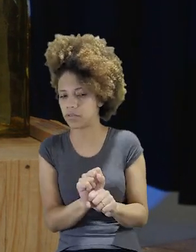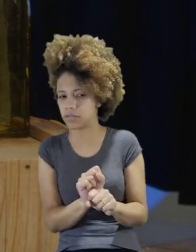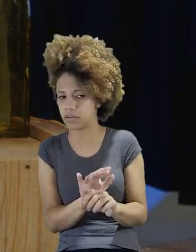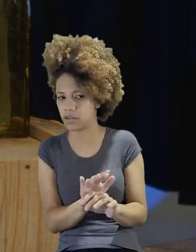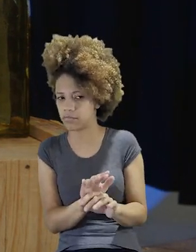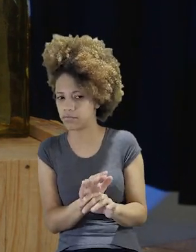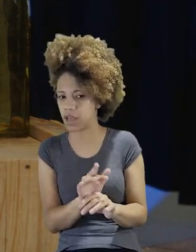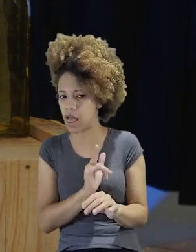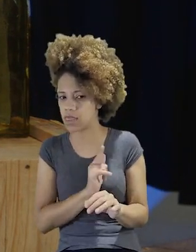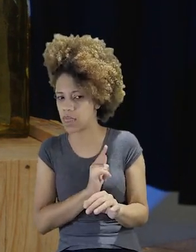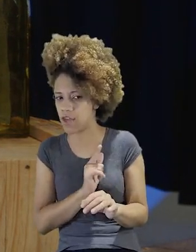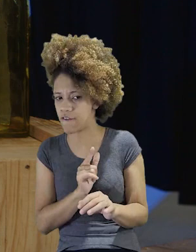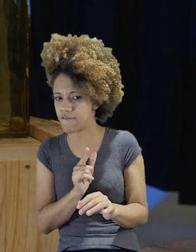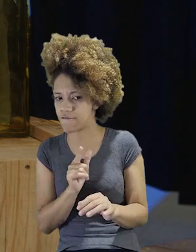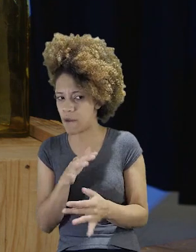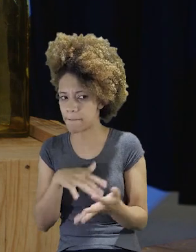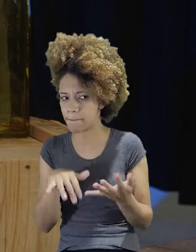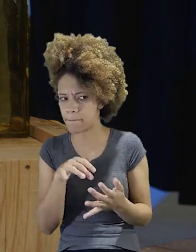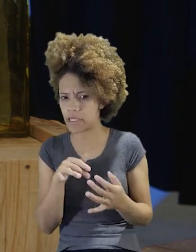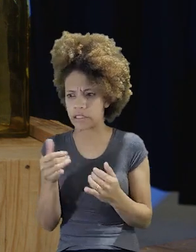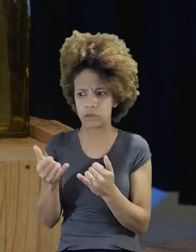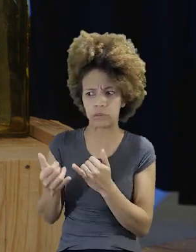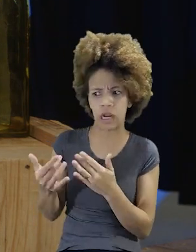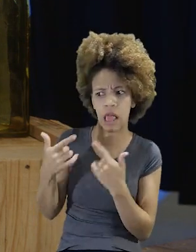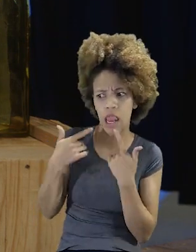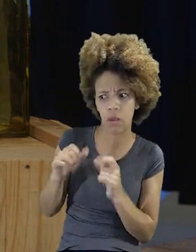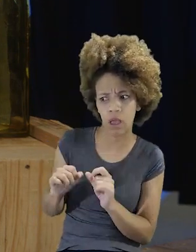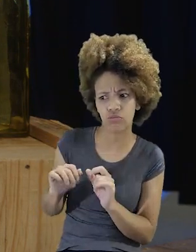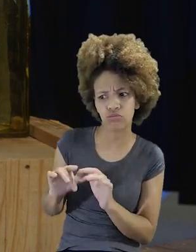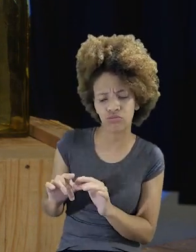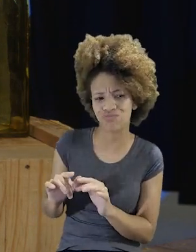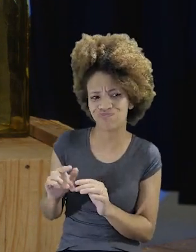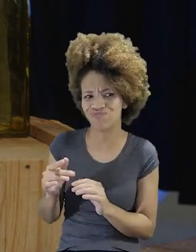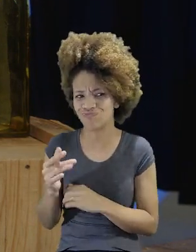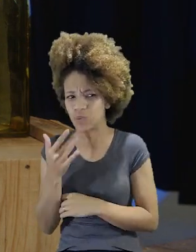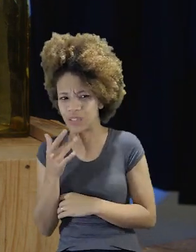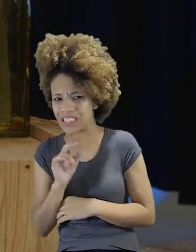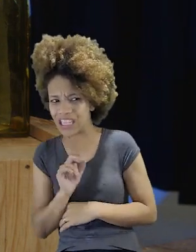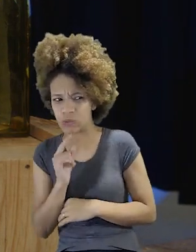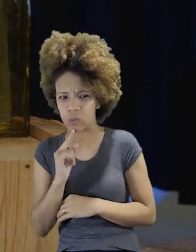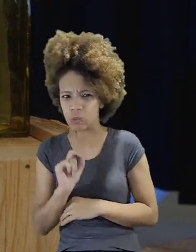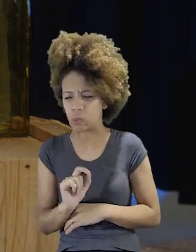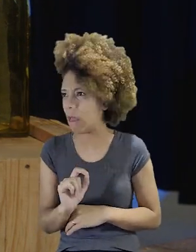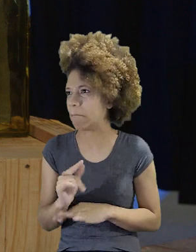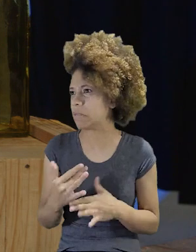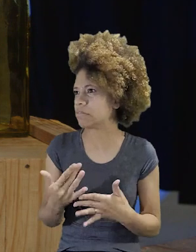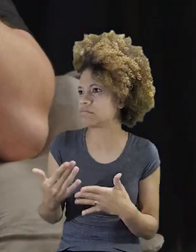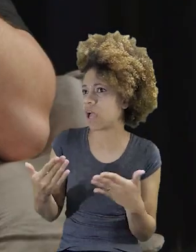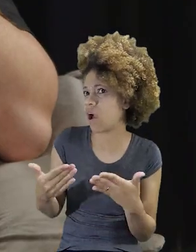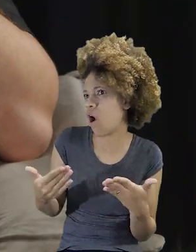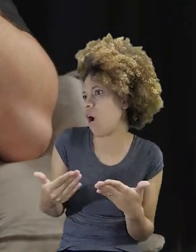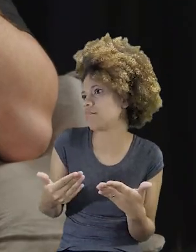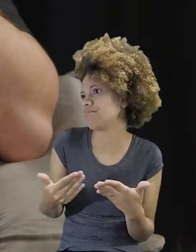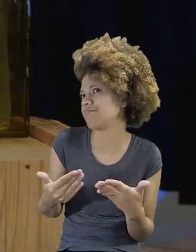aí agora agora a gente tem um monte de gente que não é familiarizada com linguajar com as